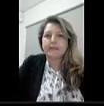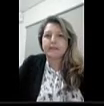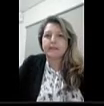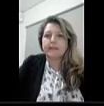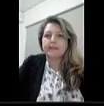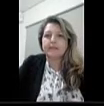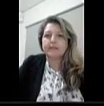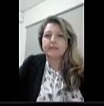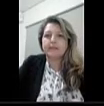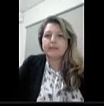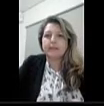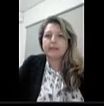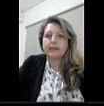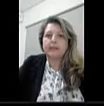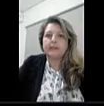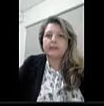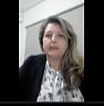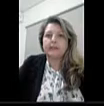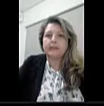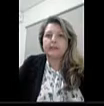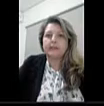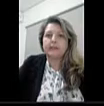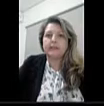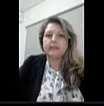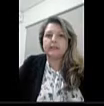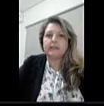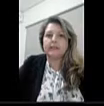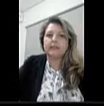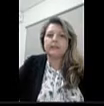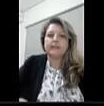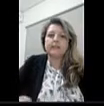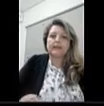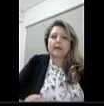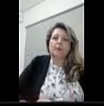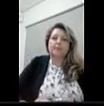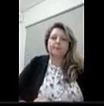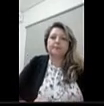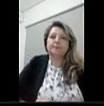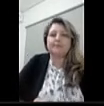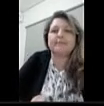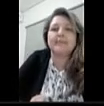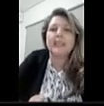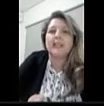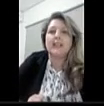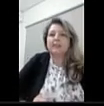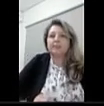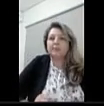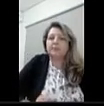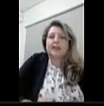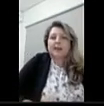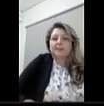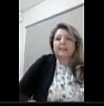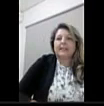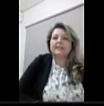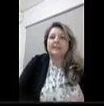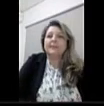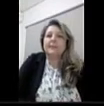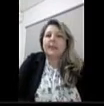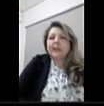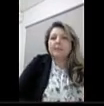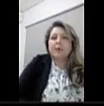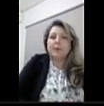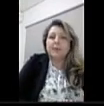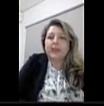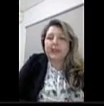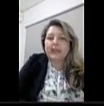Não tem problema, Flávia. Segue gravando normalmente. Podemos seguir. Tá bom. Então, vamos lá, meninas.